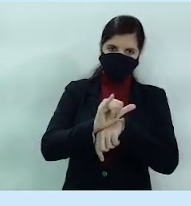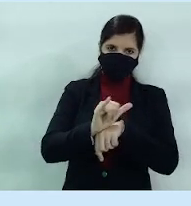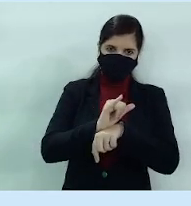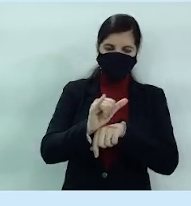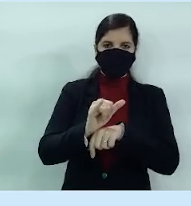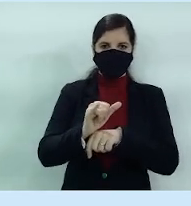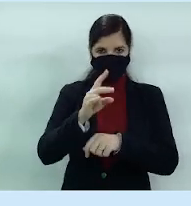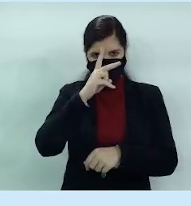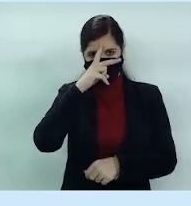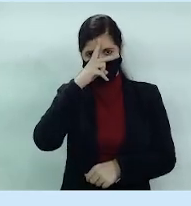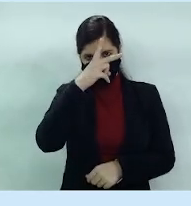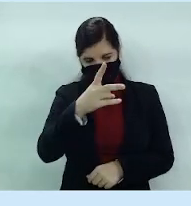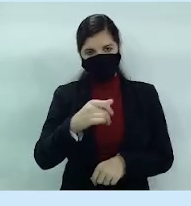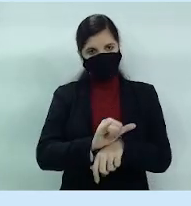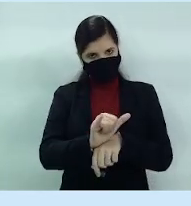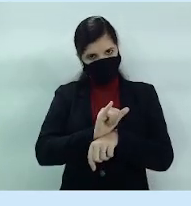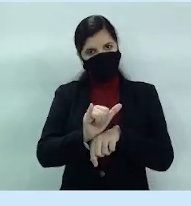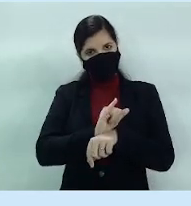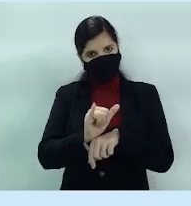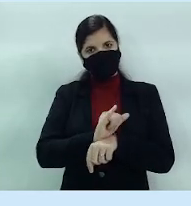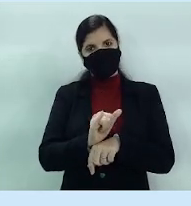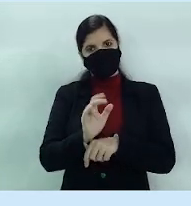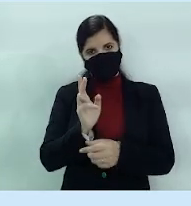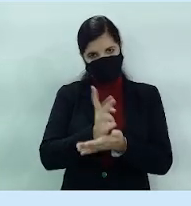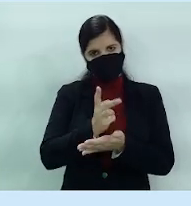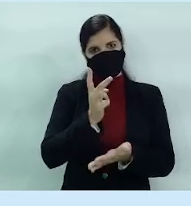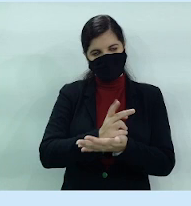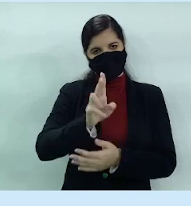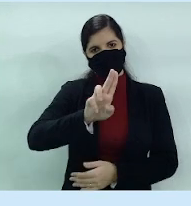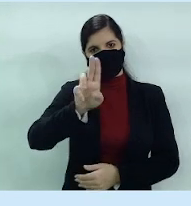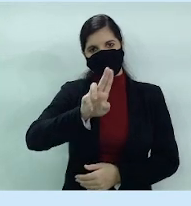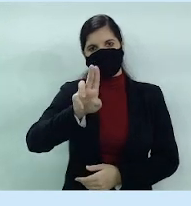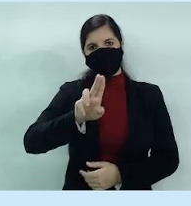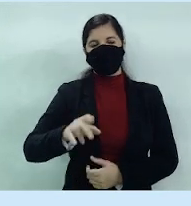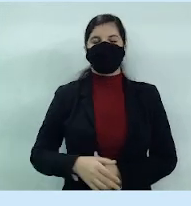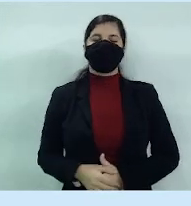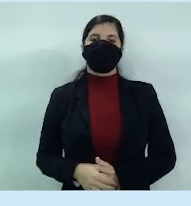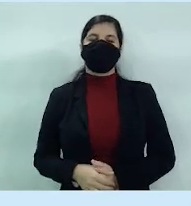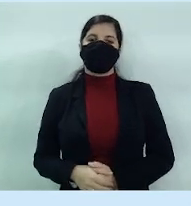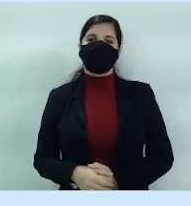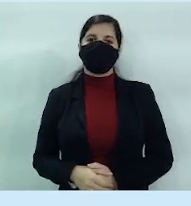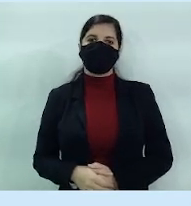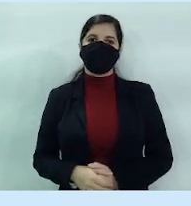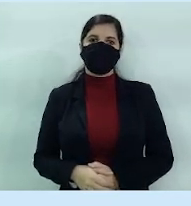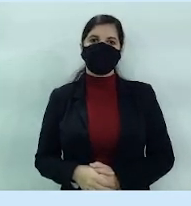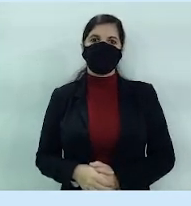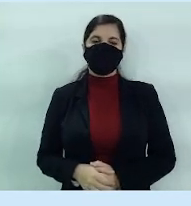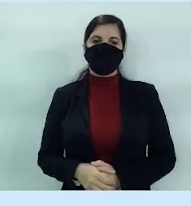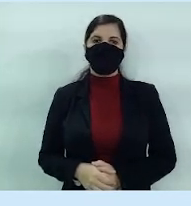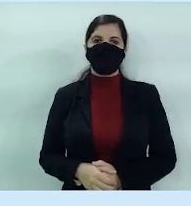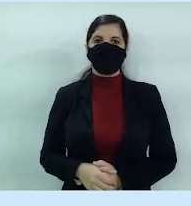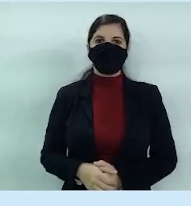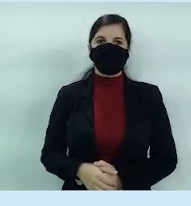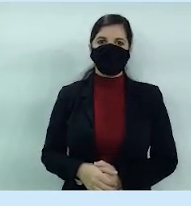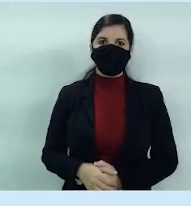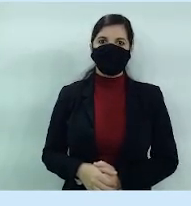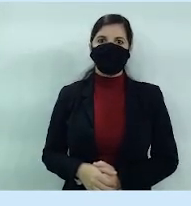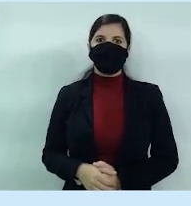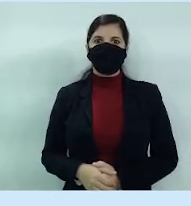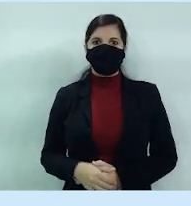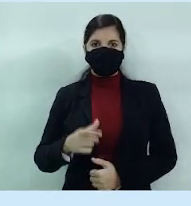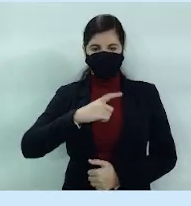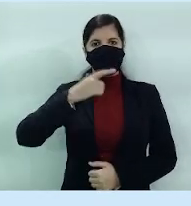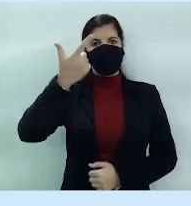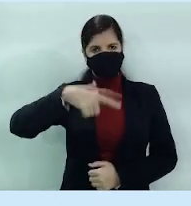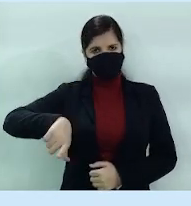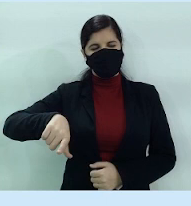muito forte, muito comum e que é bastante utilizada, certo? Bom, pessoal, a gente tem mais